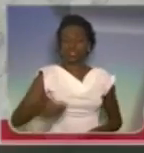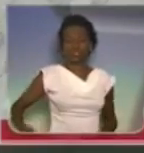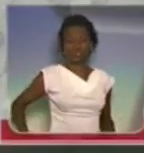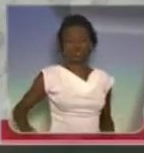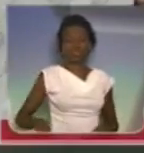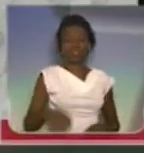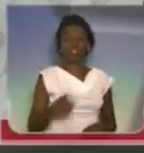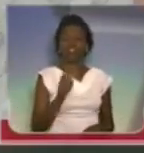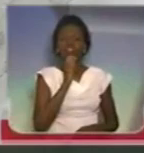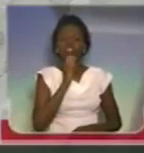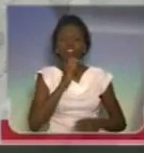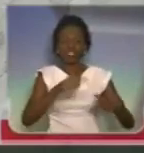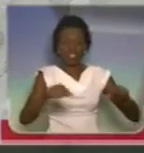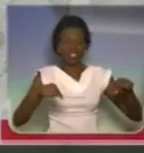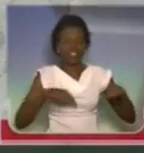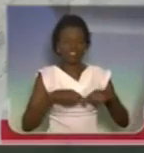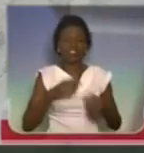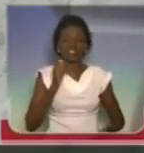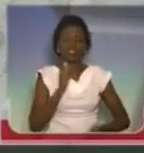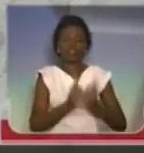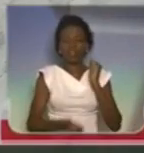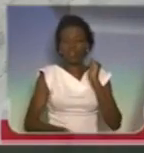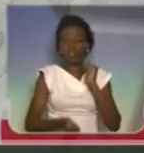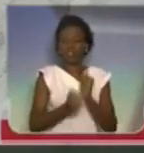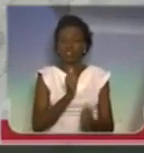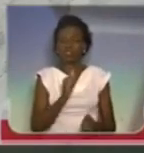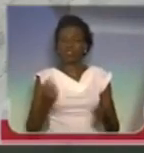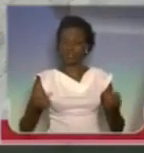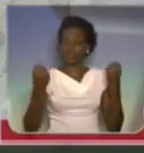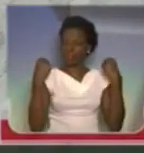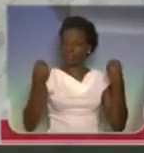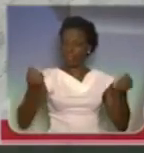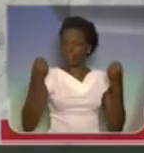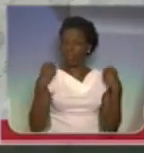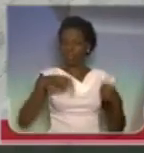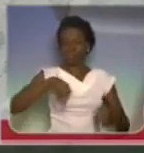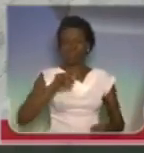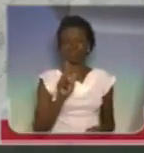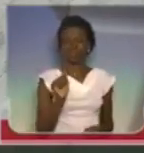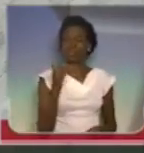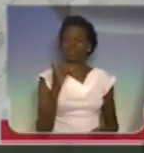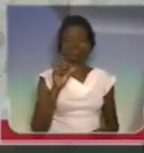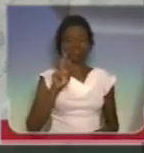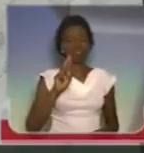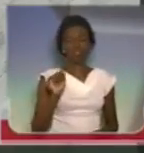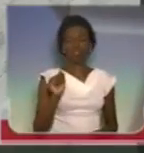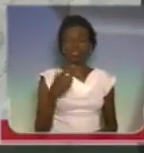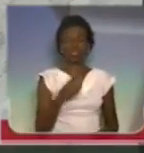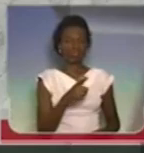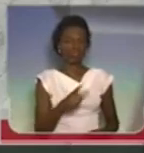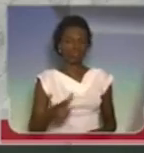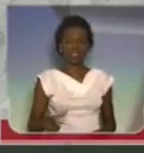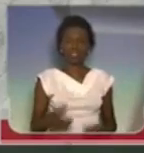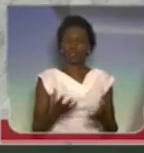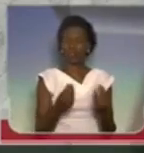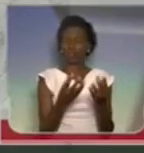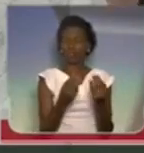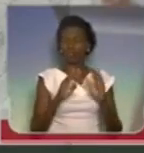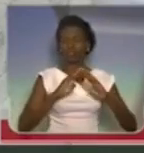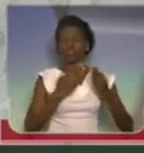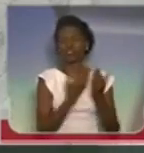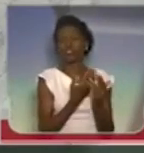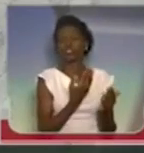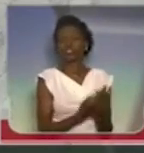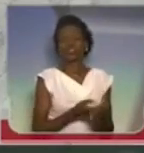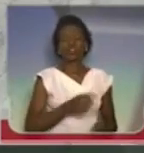quadras para a prática das aulas de educação física nós temos outras centenas de escolas sem